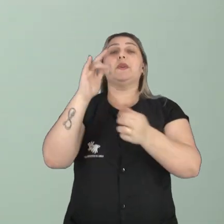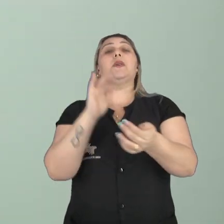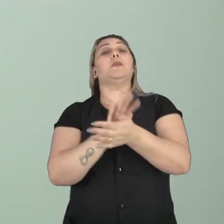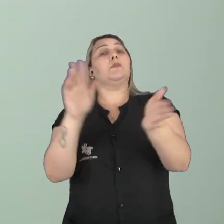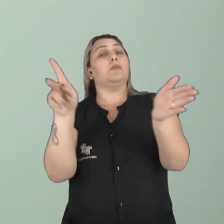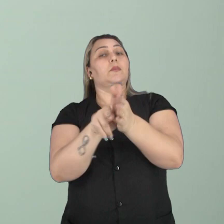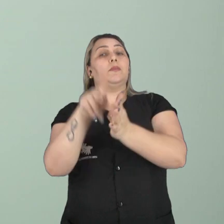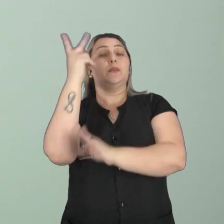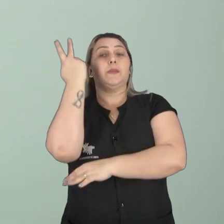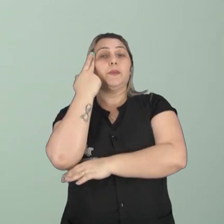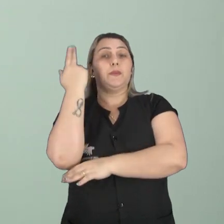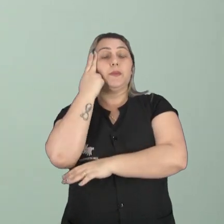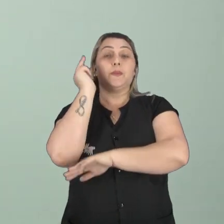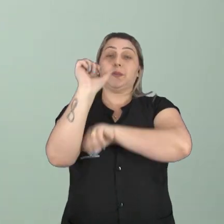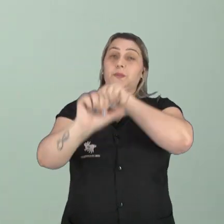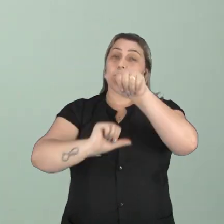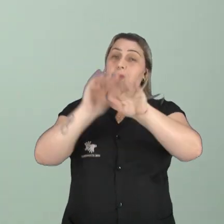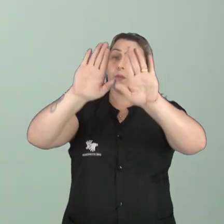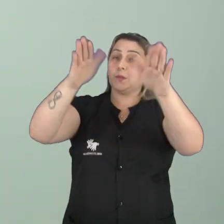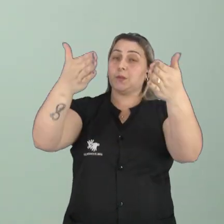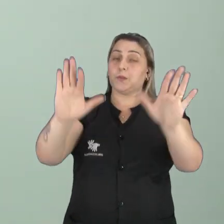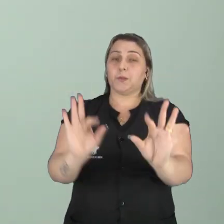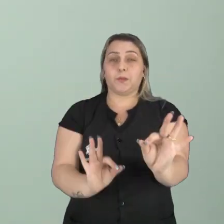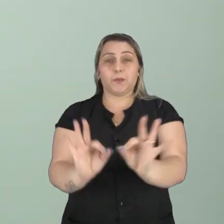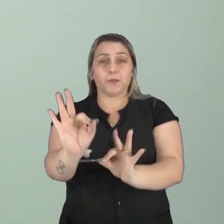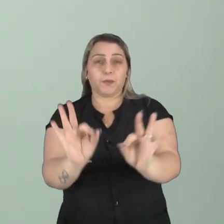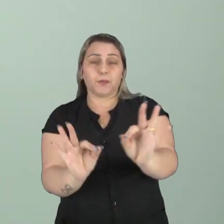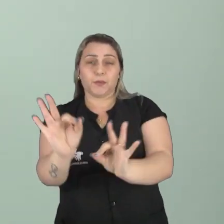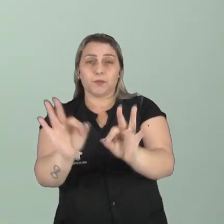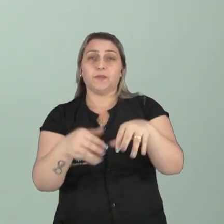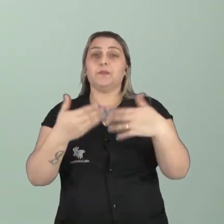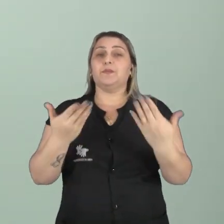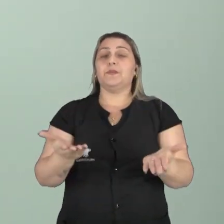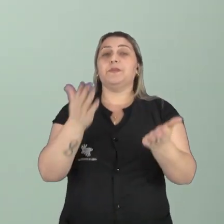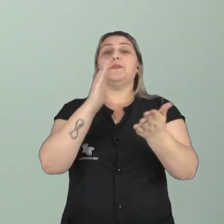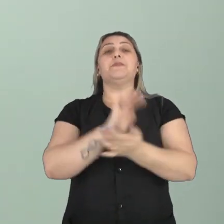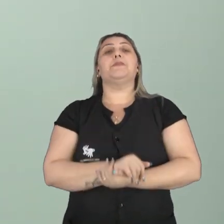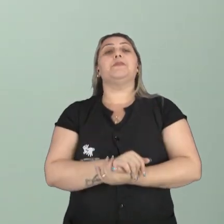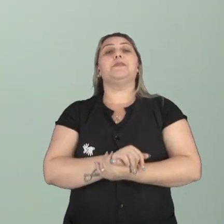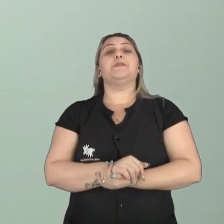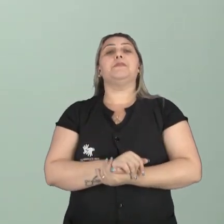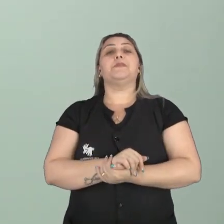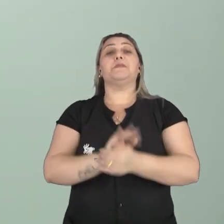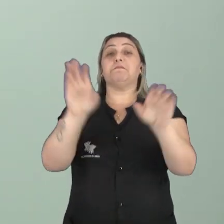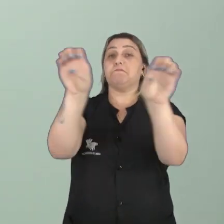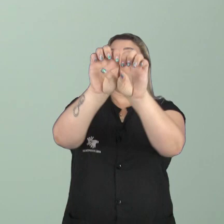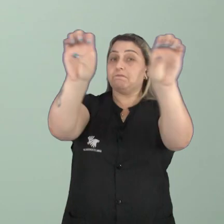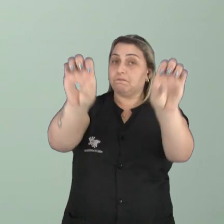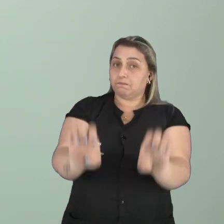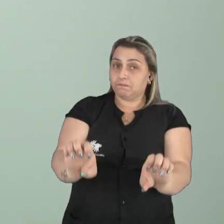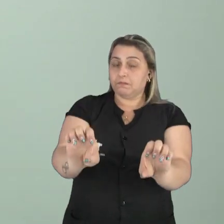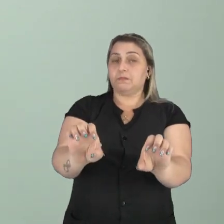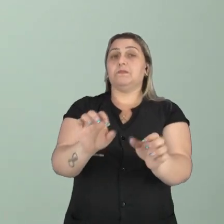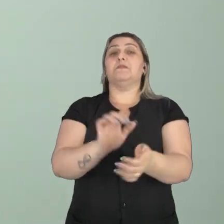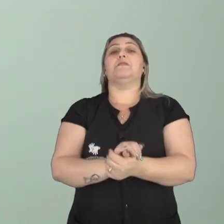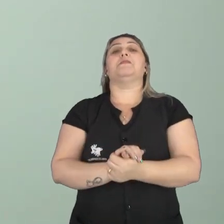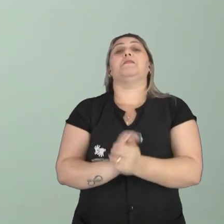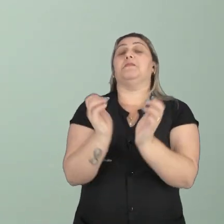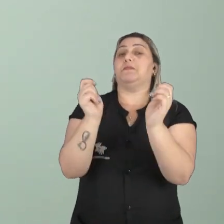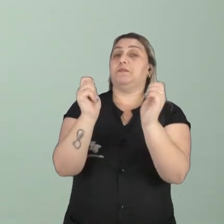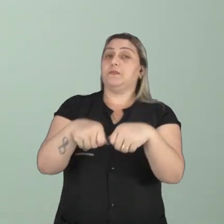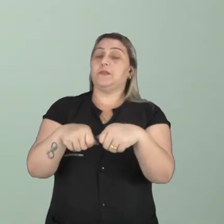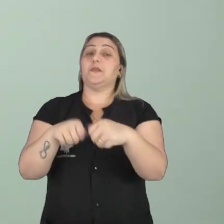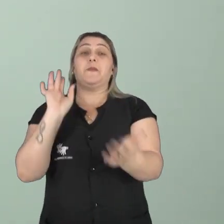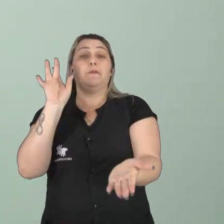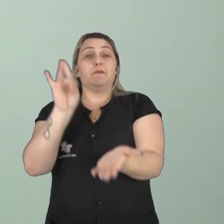própria natureza que modela, que cria uma modificação na sua